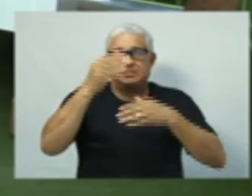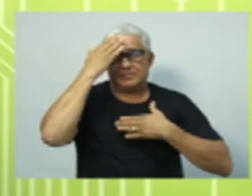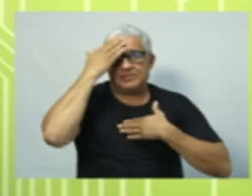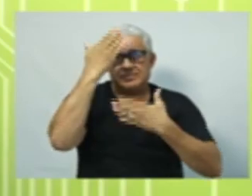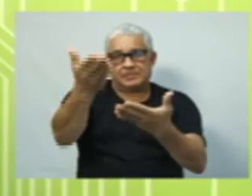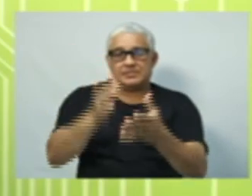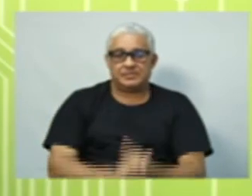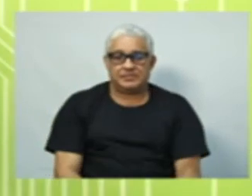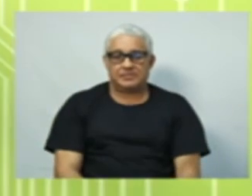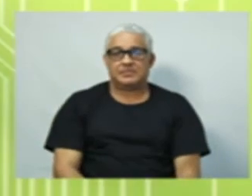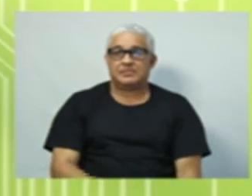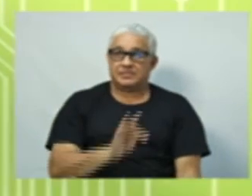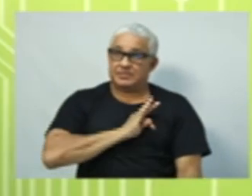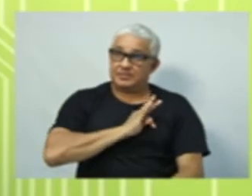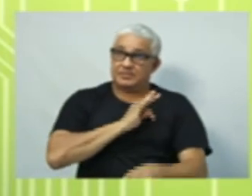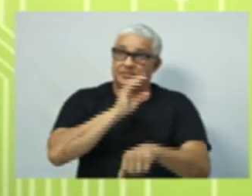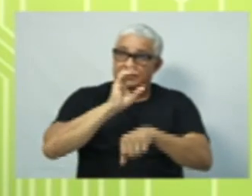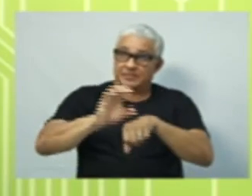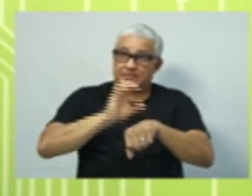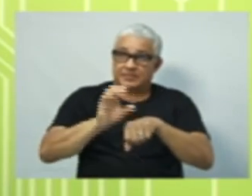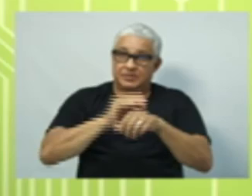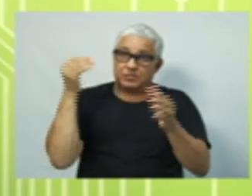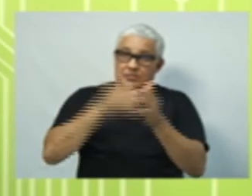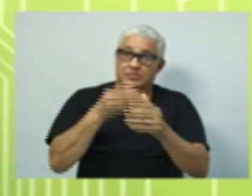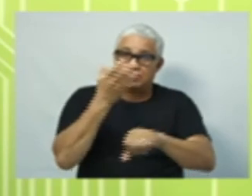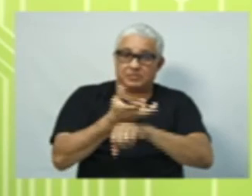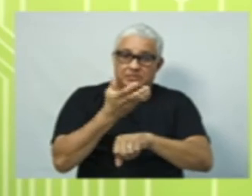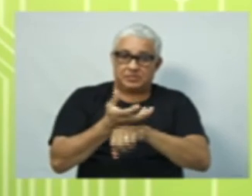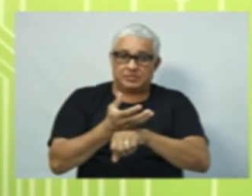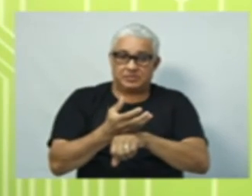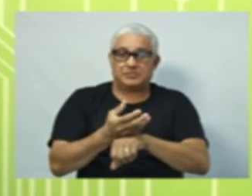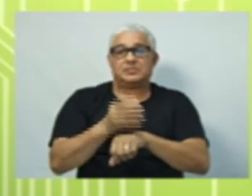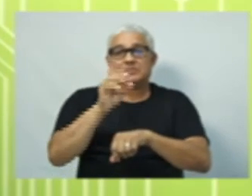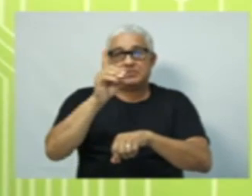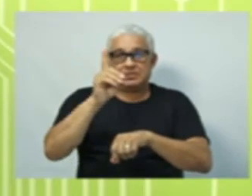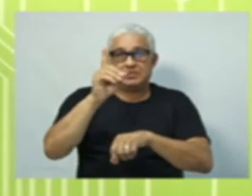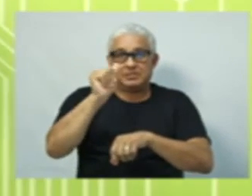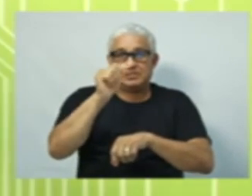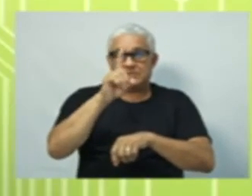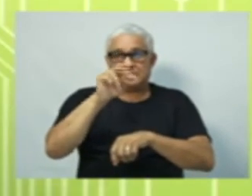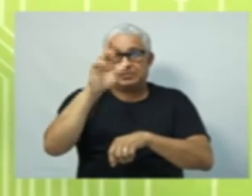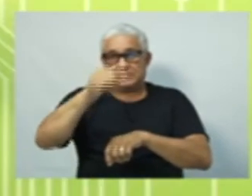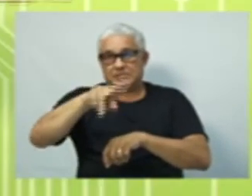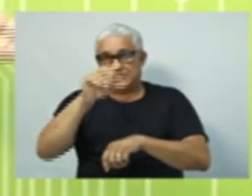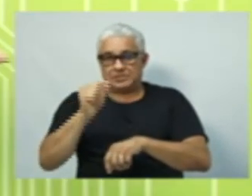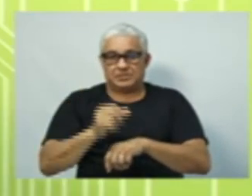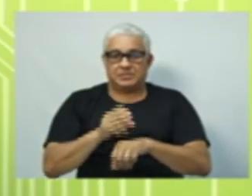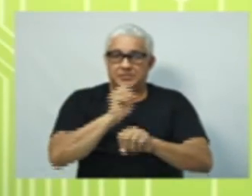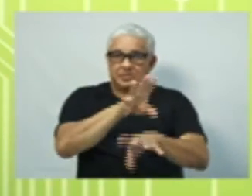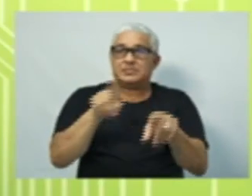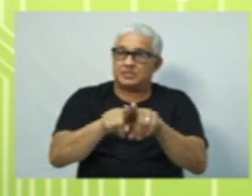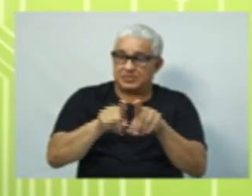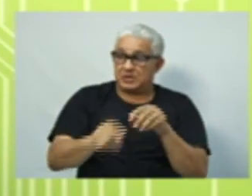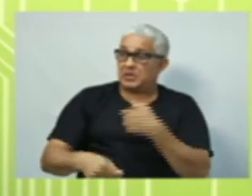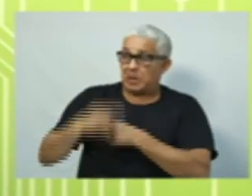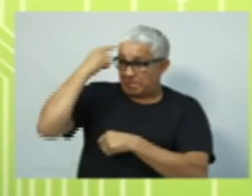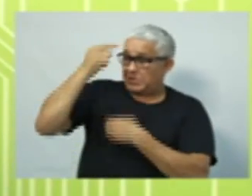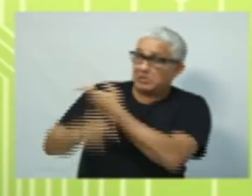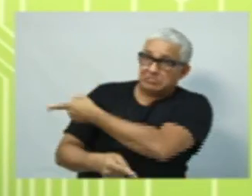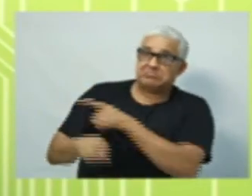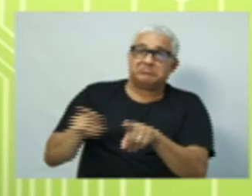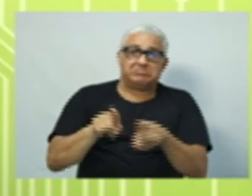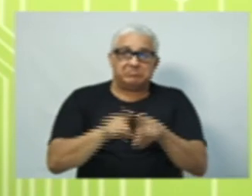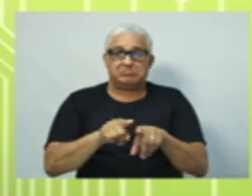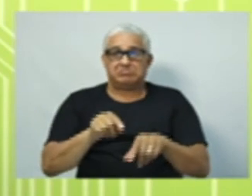ecotec financiar a última disciplina que o professor adriano pressiona sobre diana não menciona mais de uma disciplina e acho que a fernanda também não é